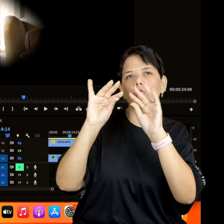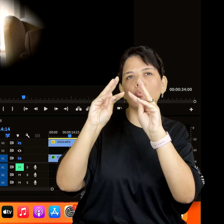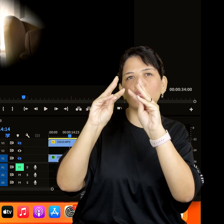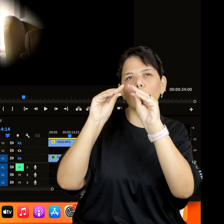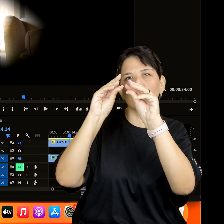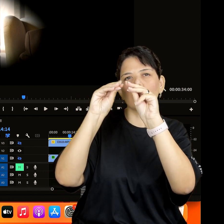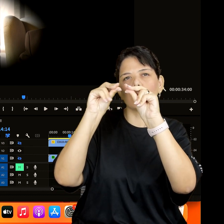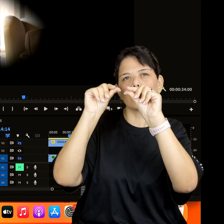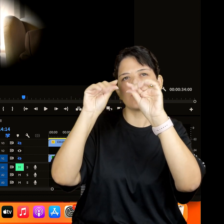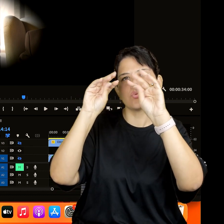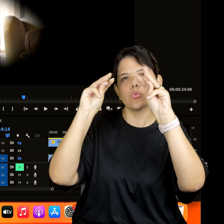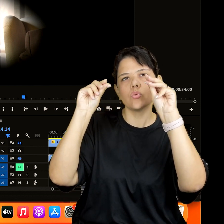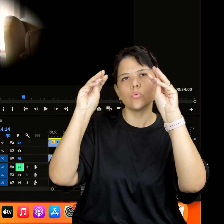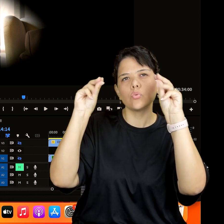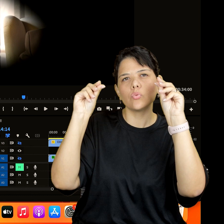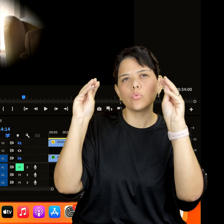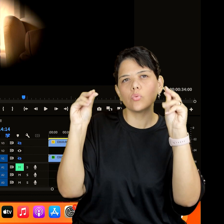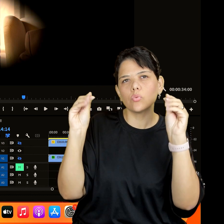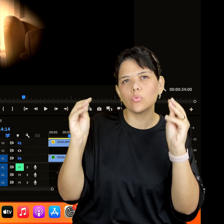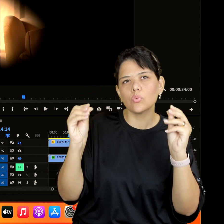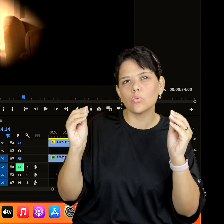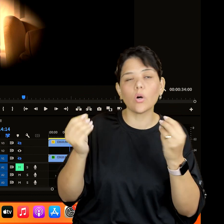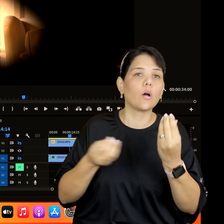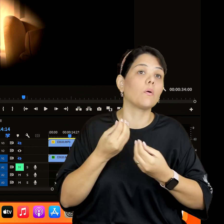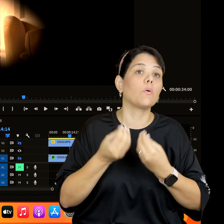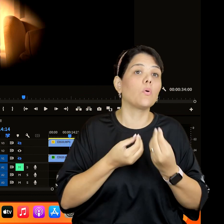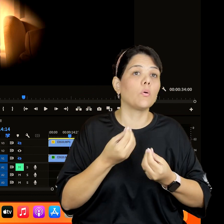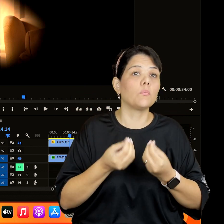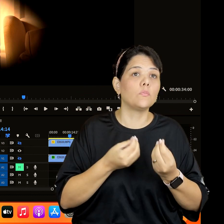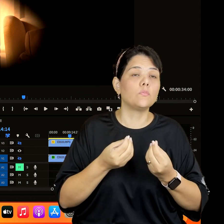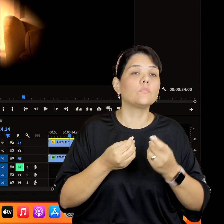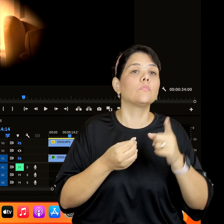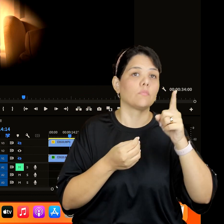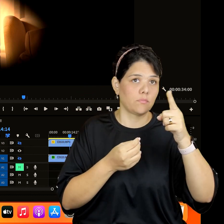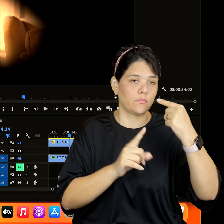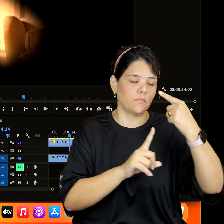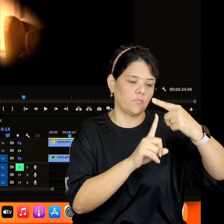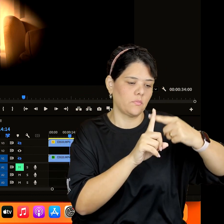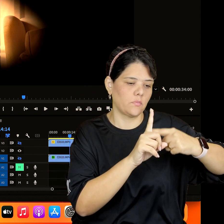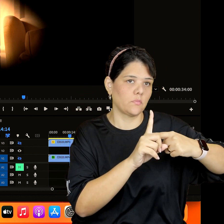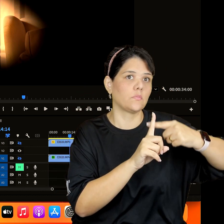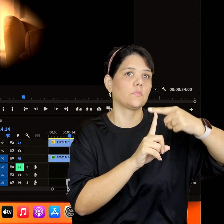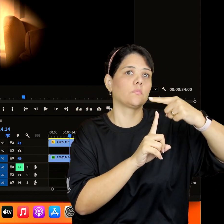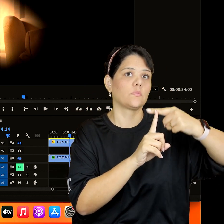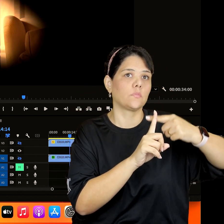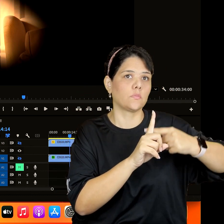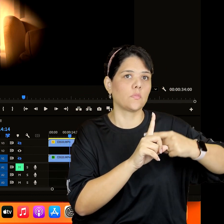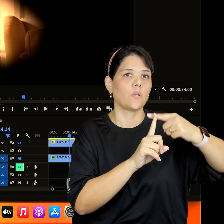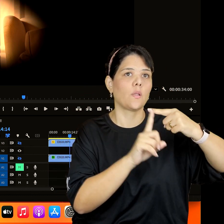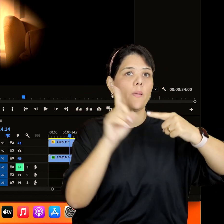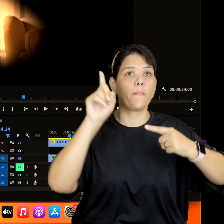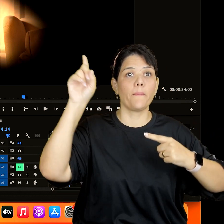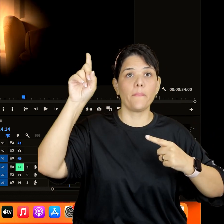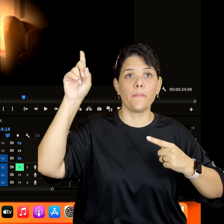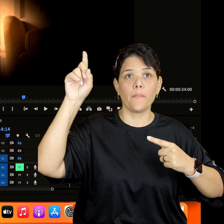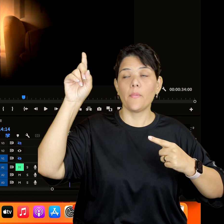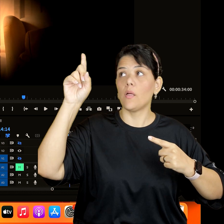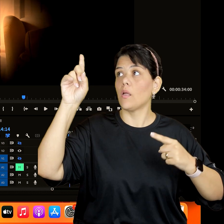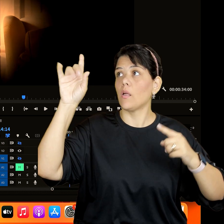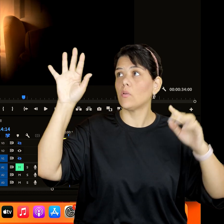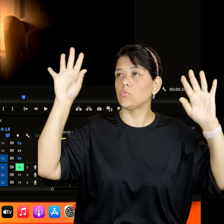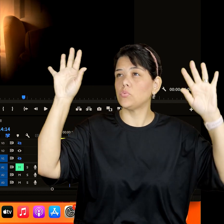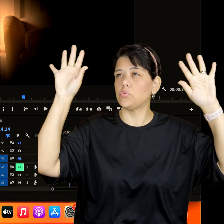Você vem aqui, muda a temperatura. Aqui, quero que ela dissipe bem pela minha tela inteira.